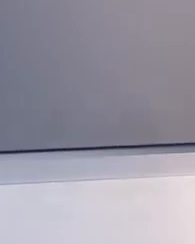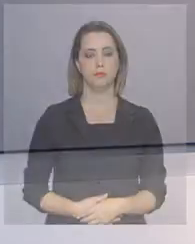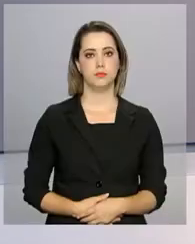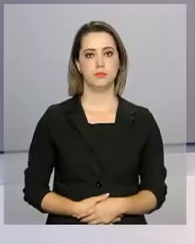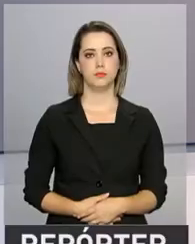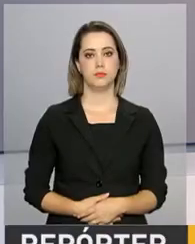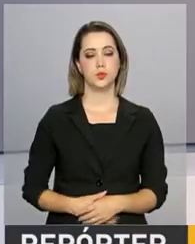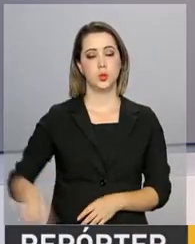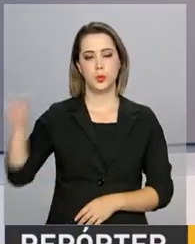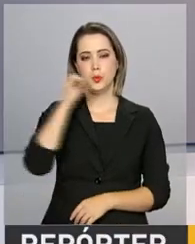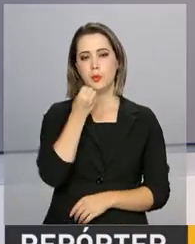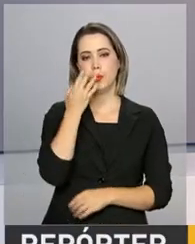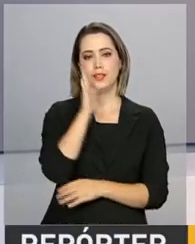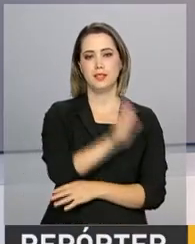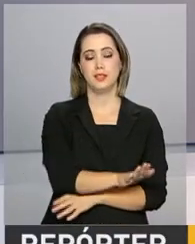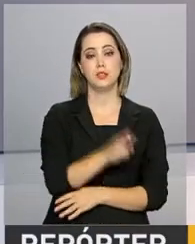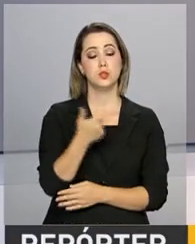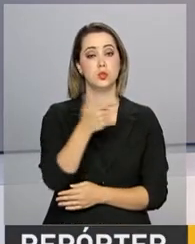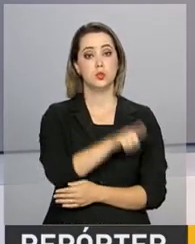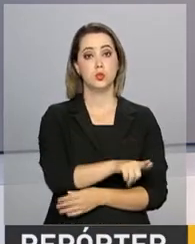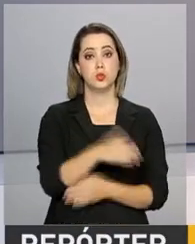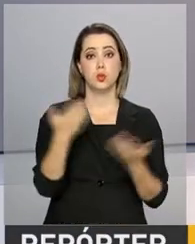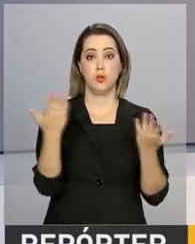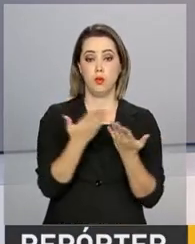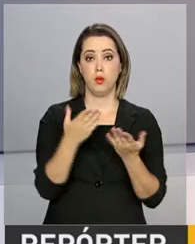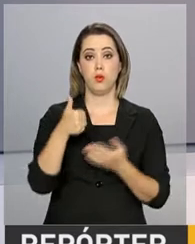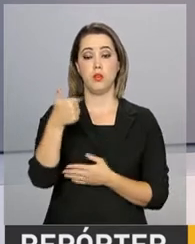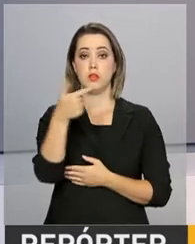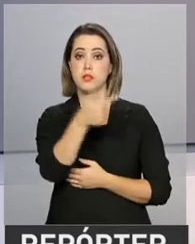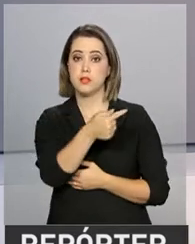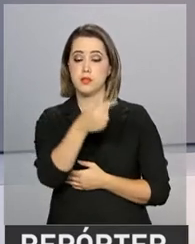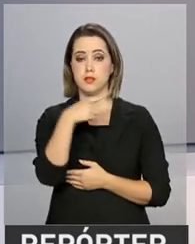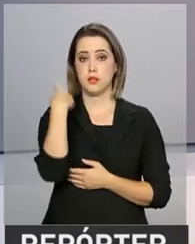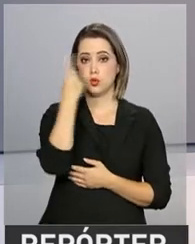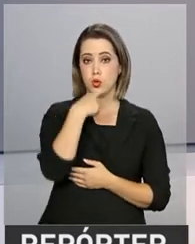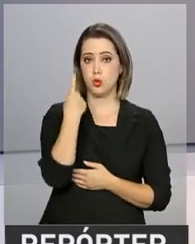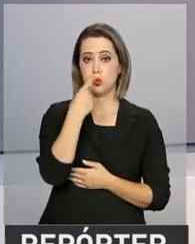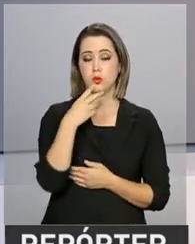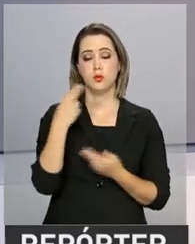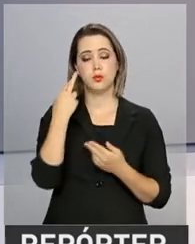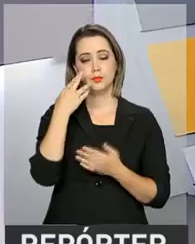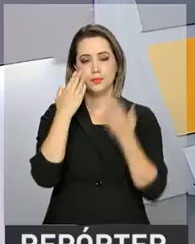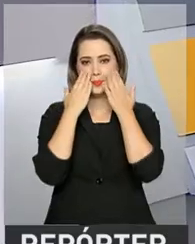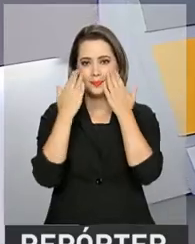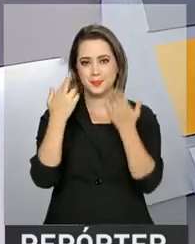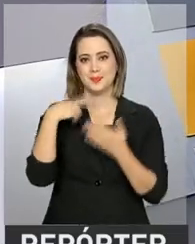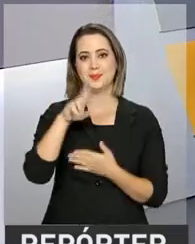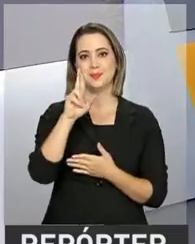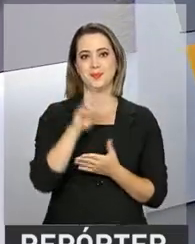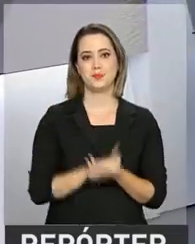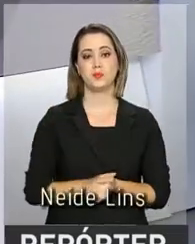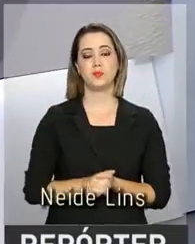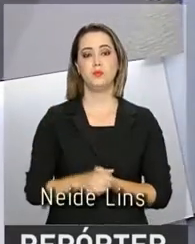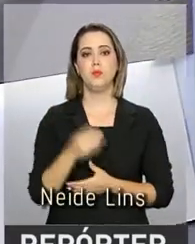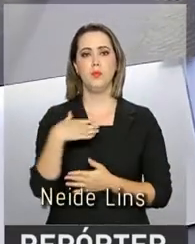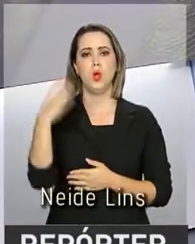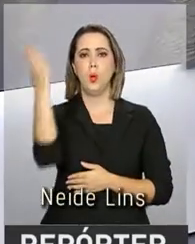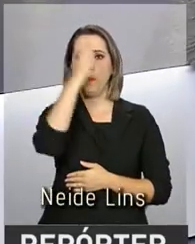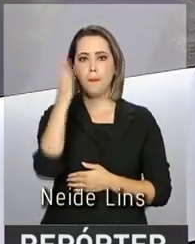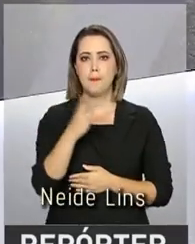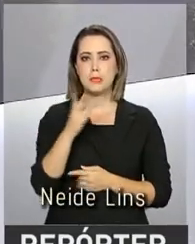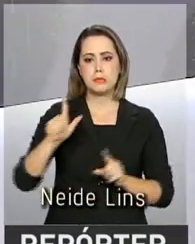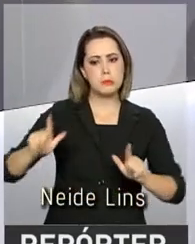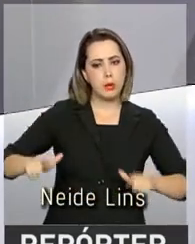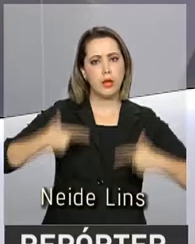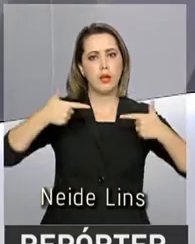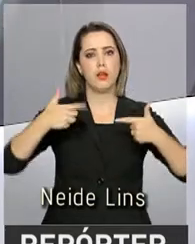olá boa tarde no ar a intenção das 17 horas do repórter nbr o brasil na guerra contra o aedes